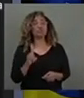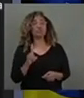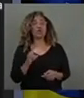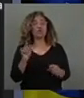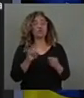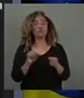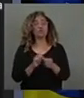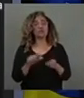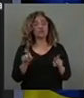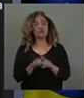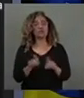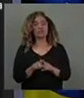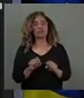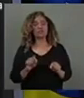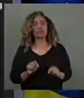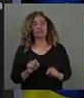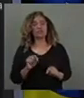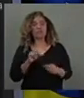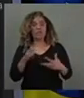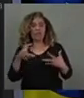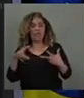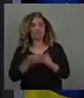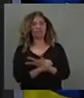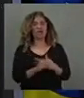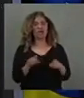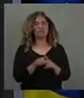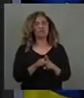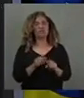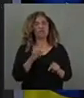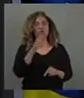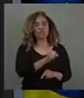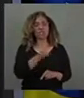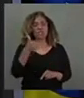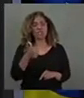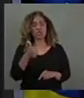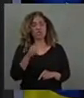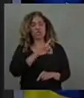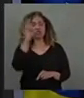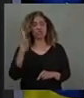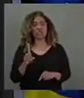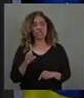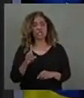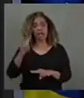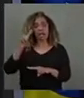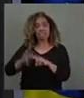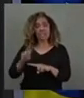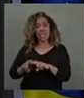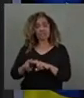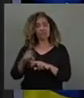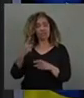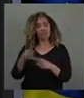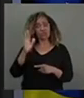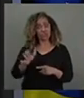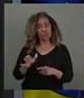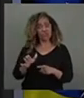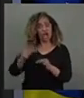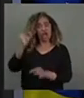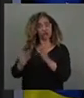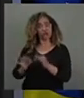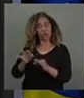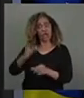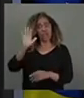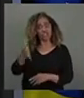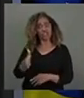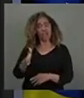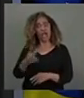Jato. Era a bronca com a Lava Jato que o Moro mantinha preso acima de 81 dias. Mas eram pessoas que estavam julgadas. Eles não foram